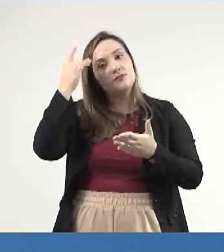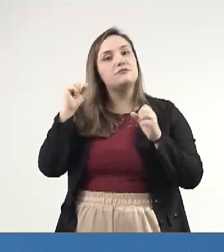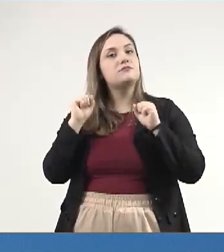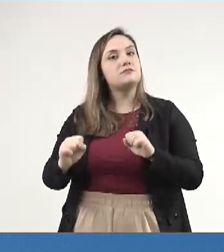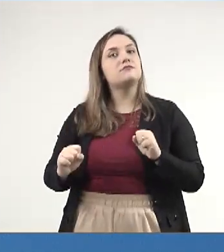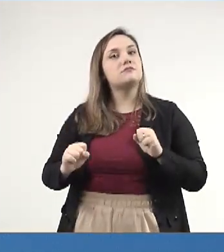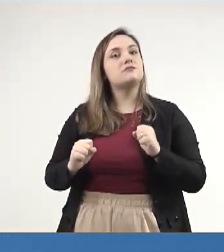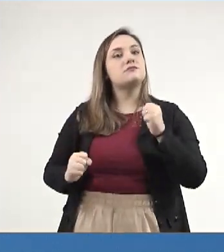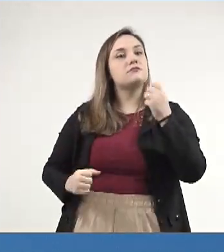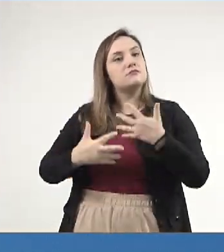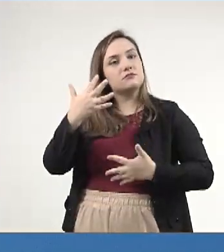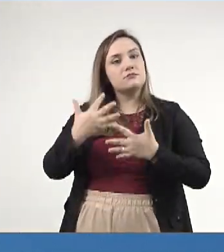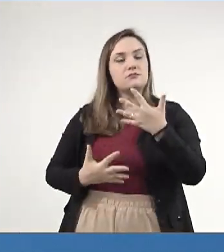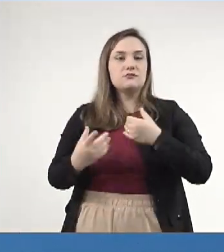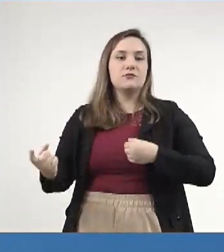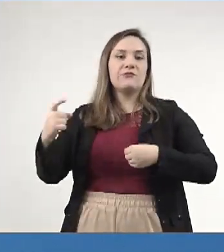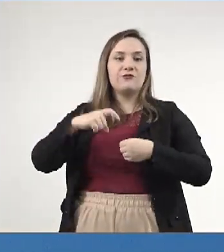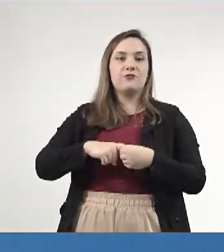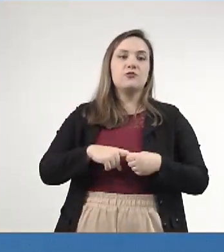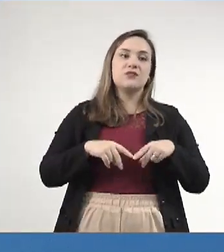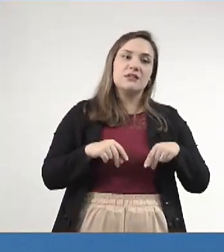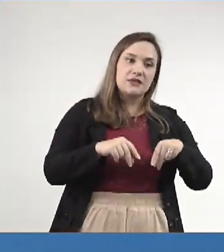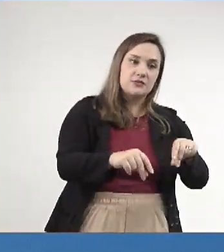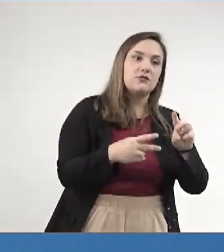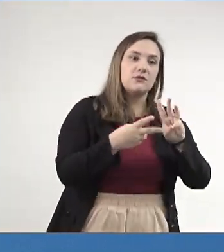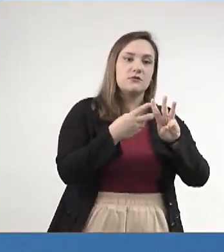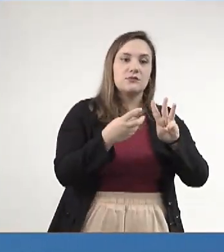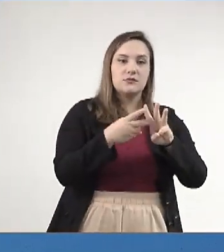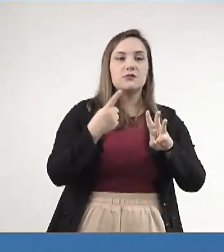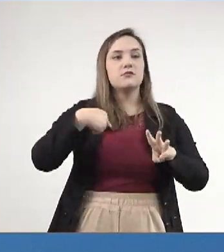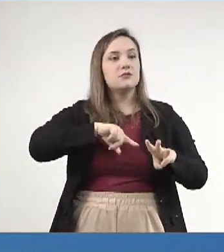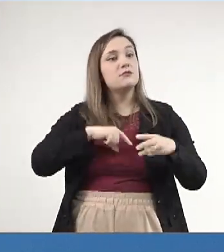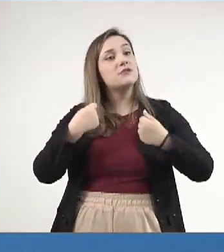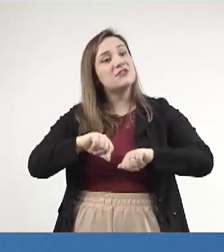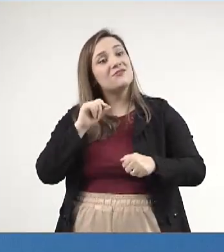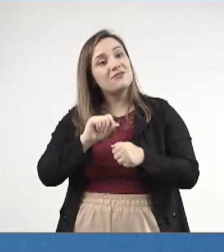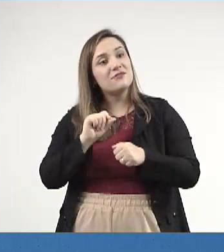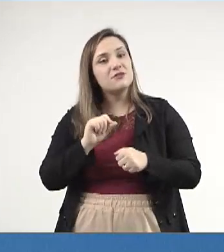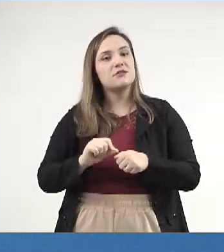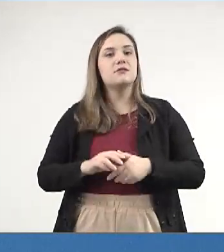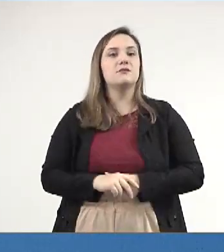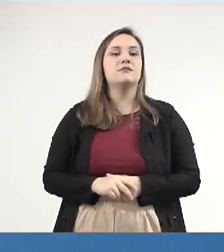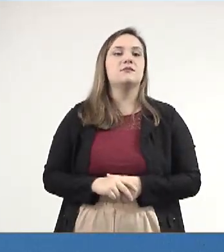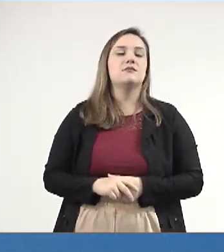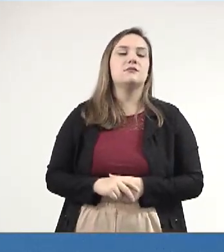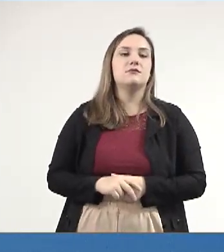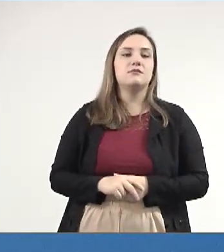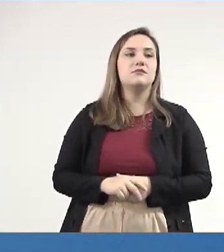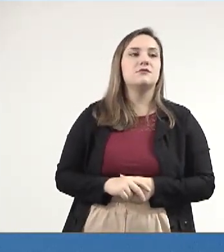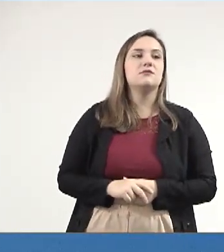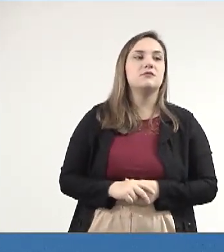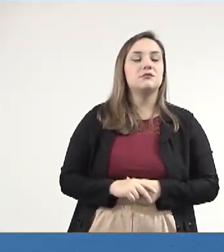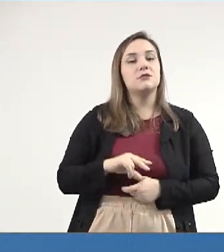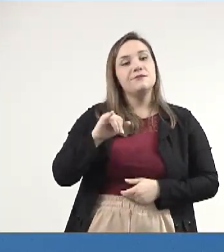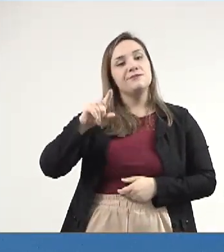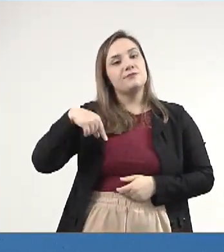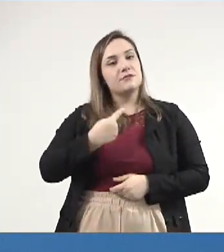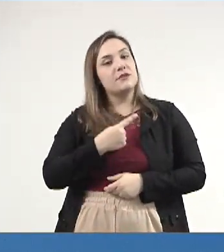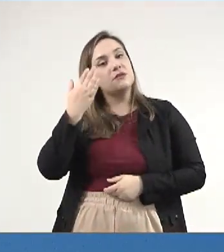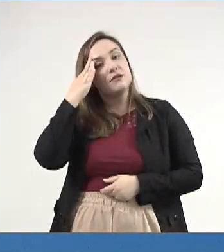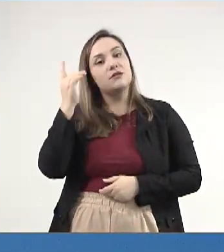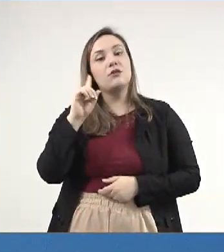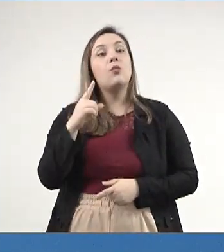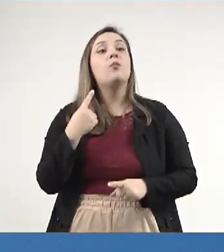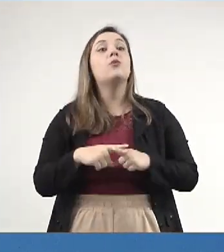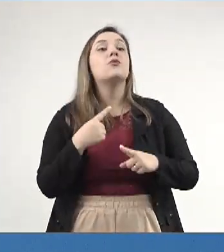processo de retomada aos territórios indígenas. E nós precisamos fazer isso, deputado Pedro Kemp e demais, porque se a gente não compreender o